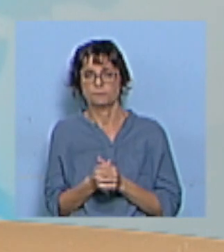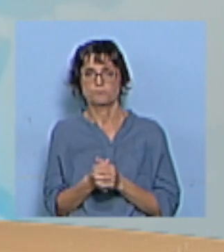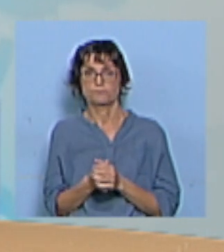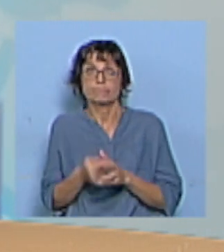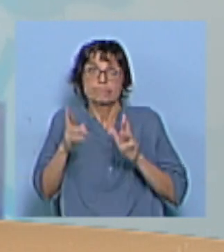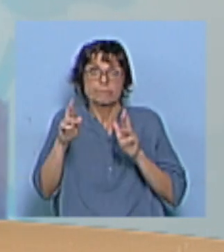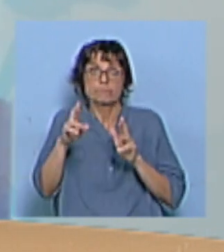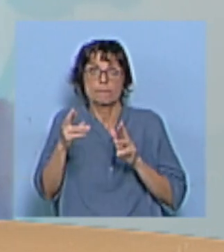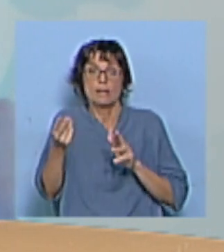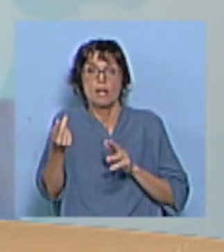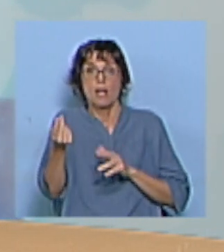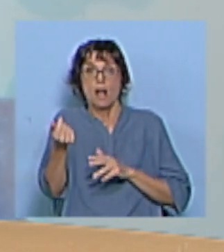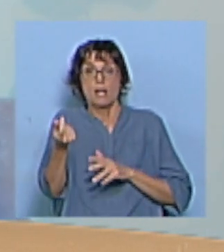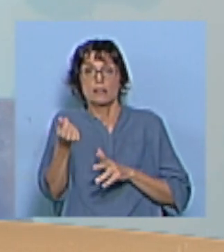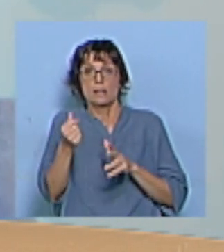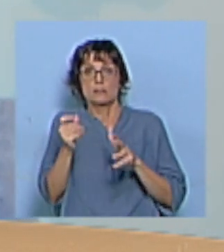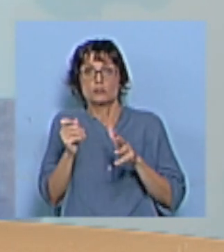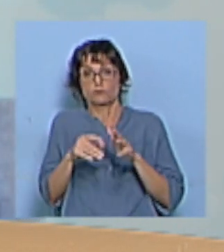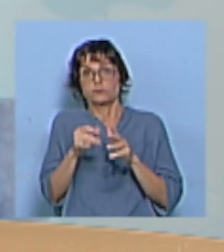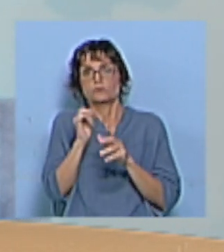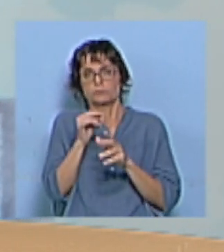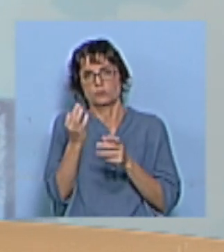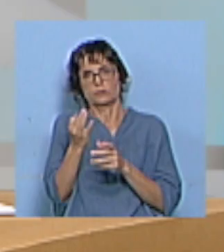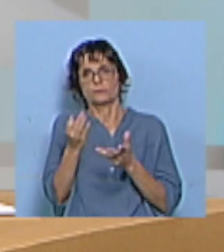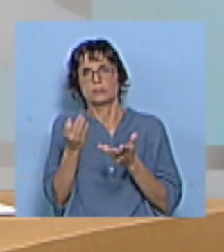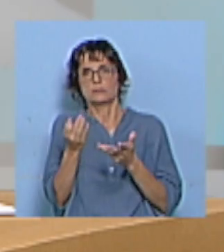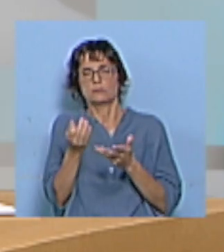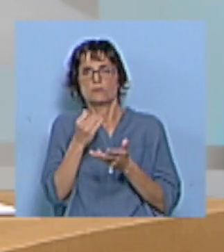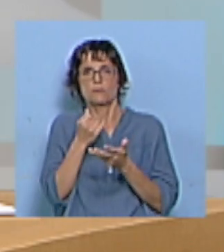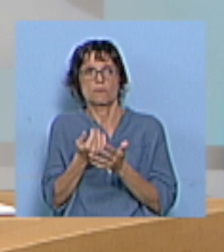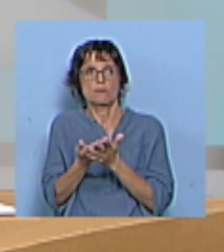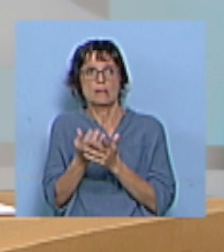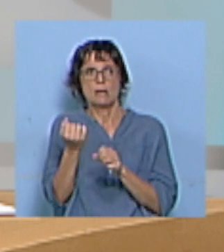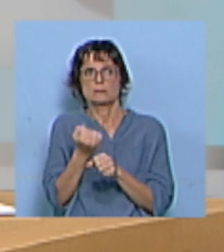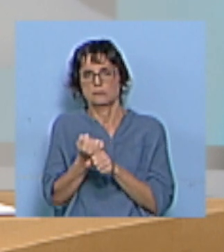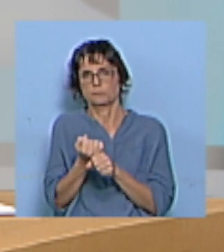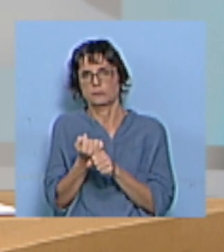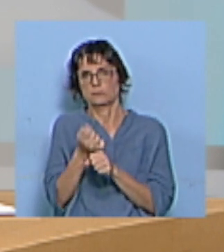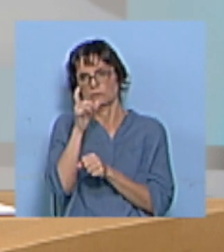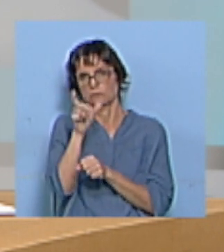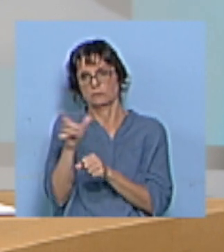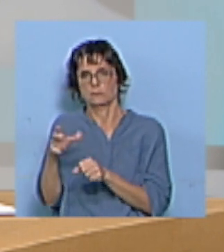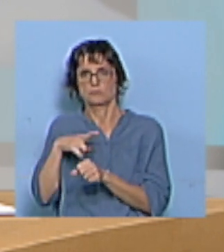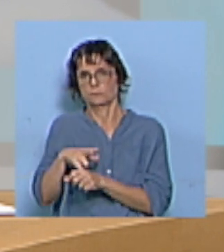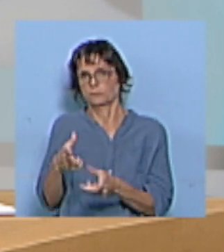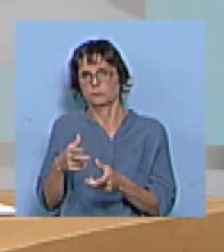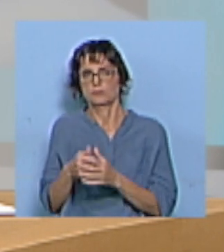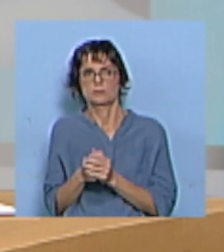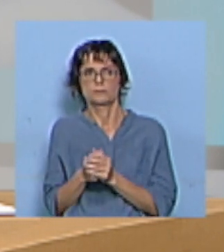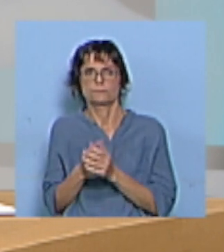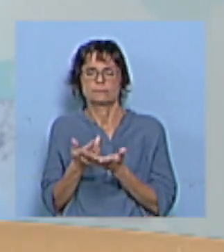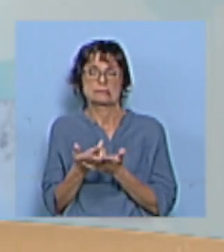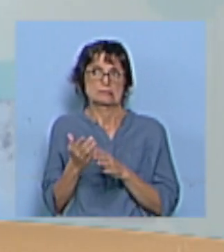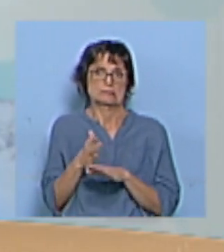fundos todos deem muito mais trabalho aos portugueses? Bom, eu estou um bocadinho cética, não é? Um bocadinho cética, sim, porque nós temos